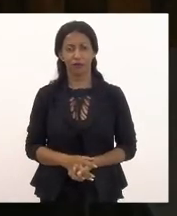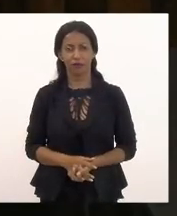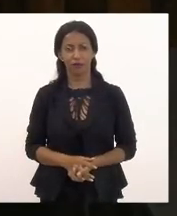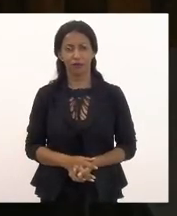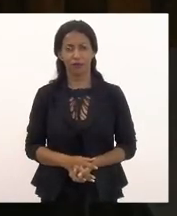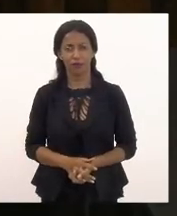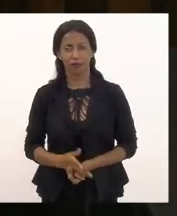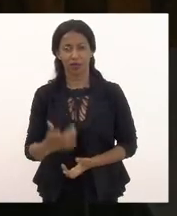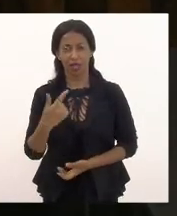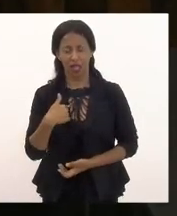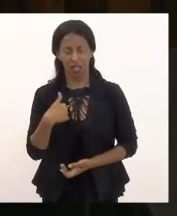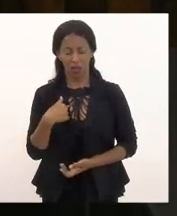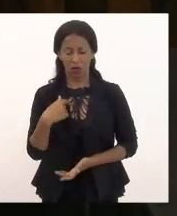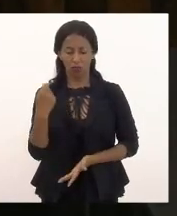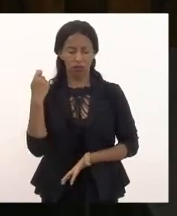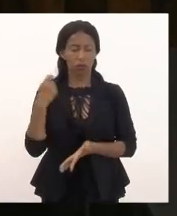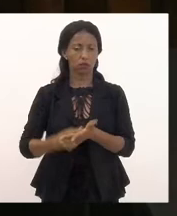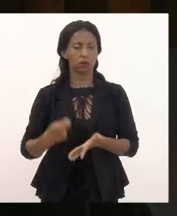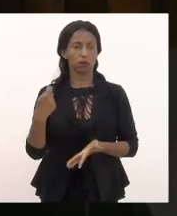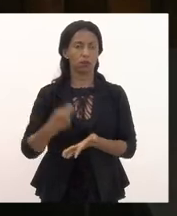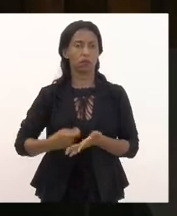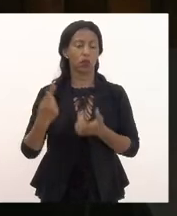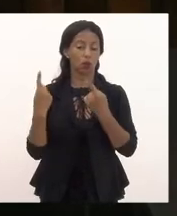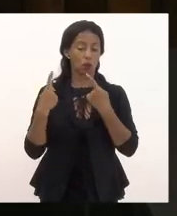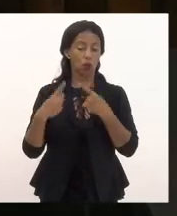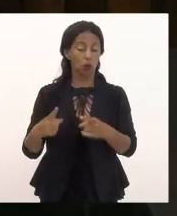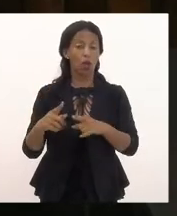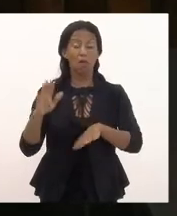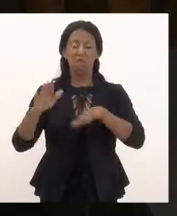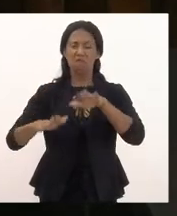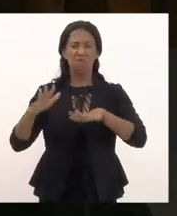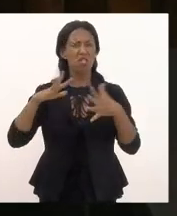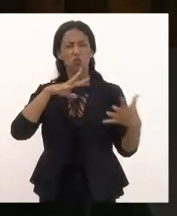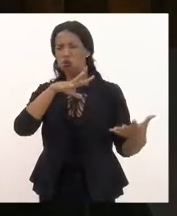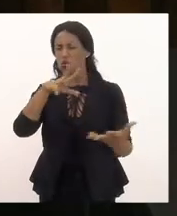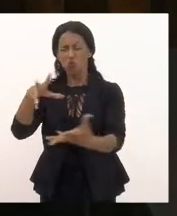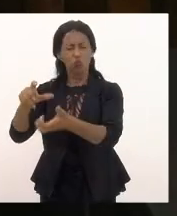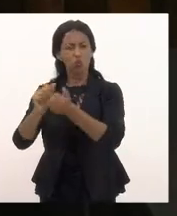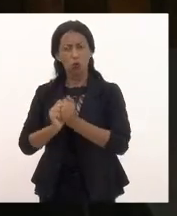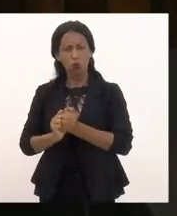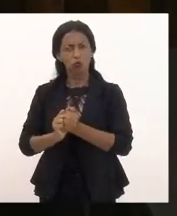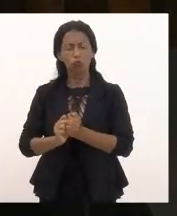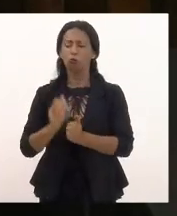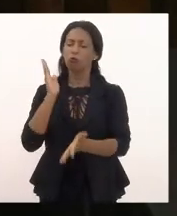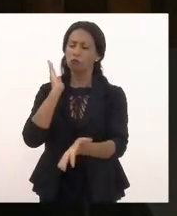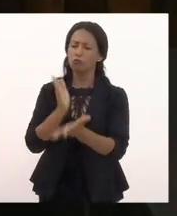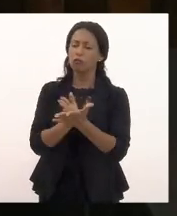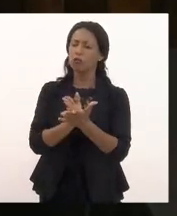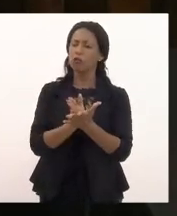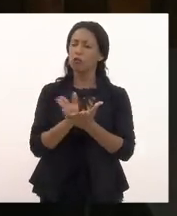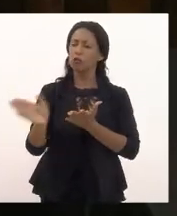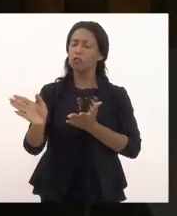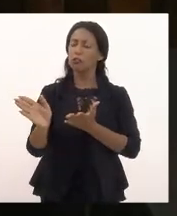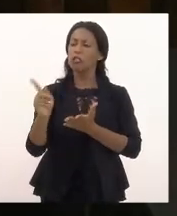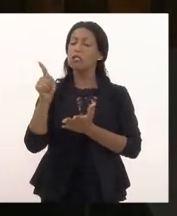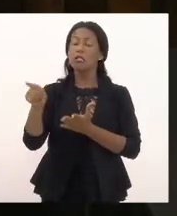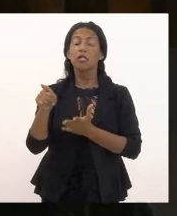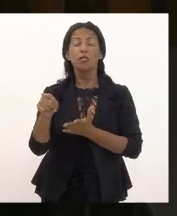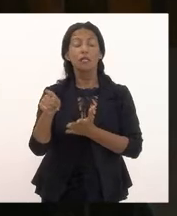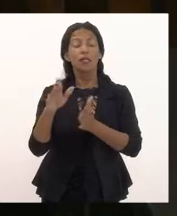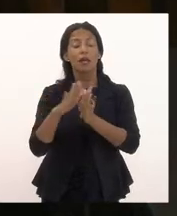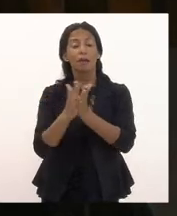Eu vou ser resistência contra isso. E mesmo que o mundo inteiro vá para um lado, se a Bíblia